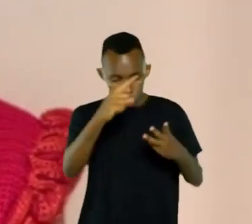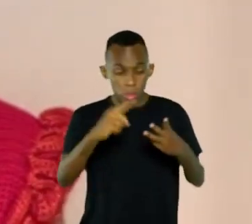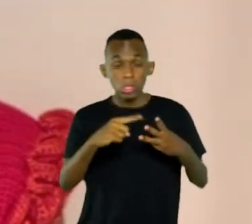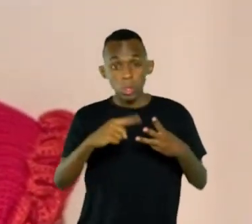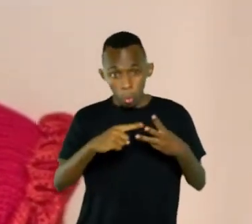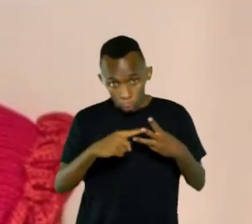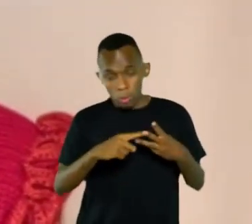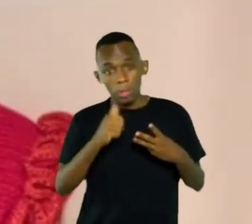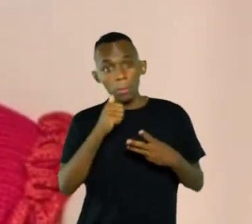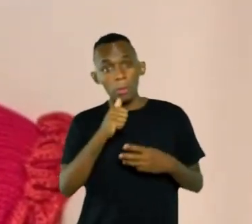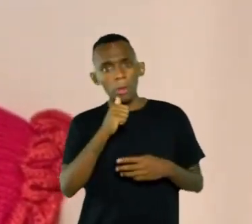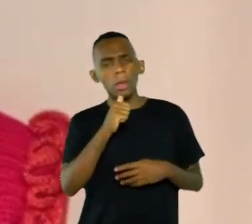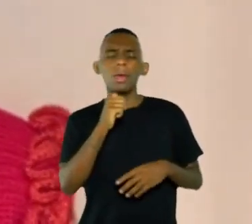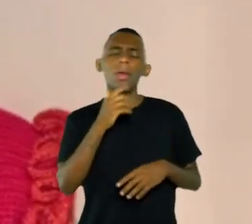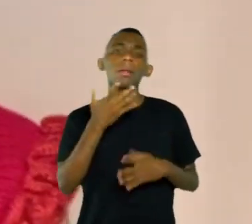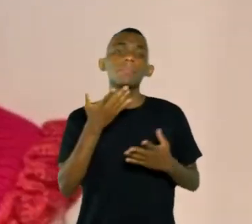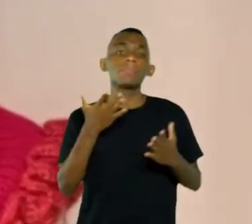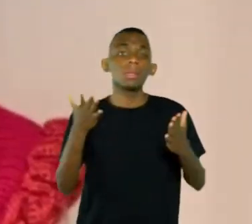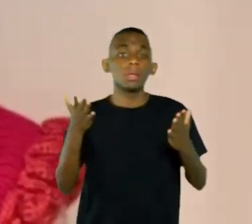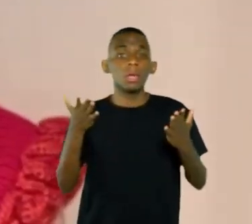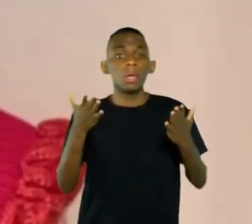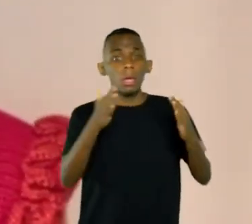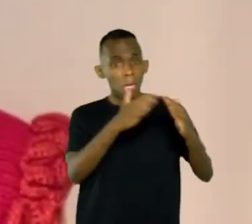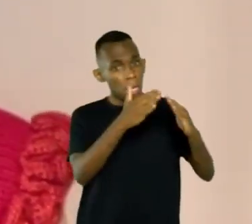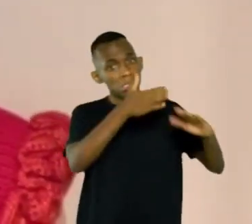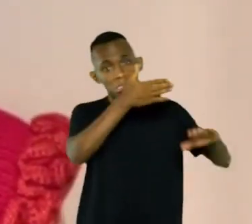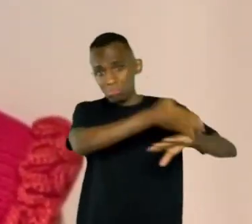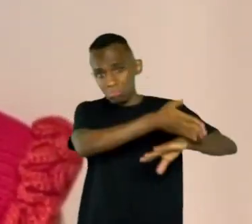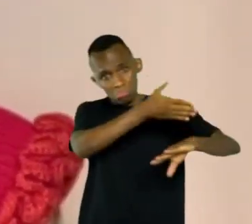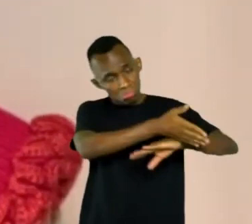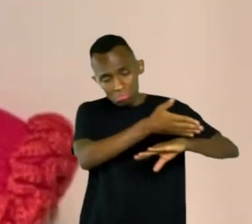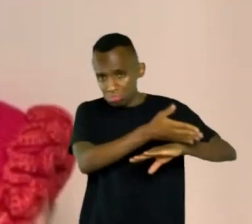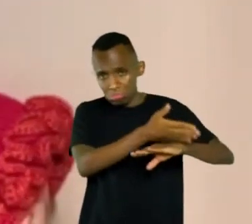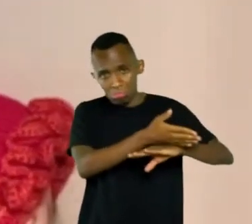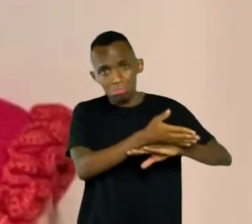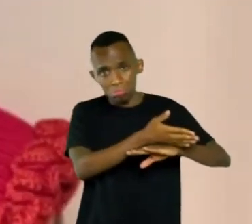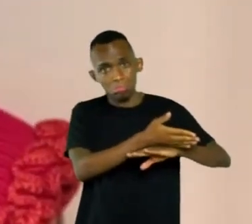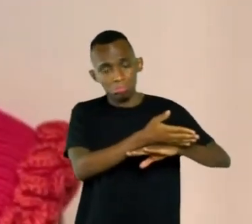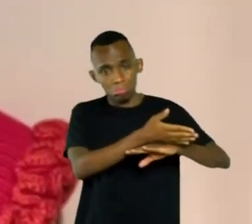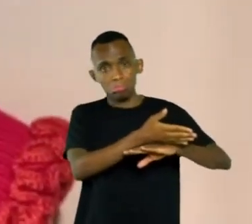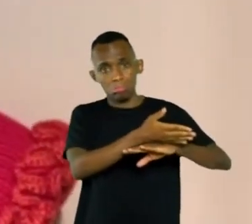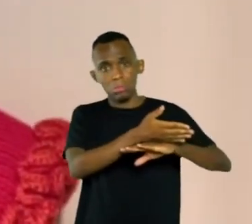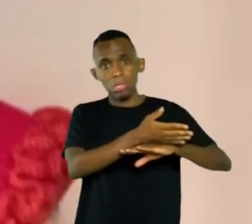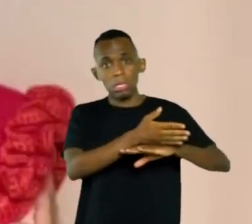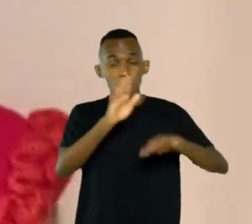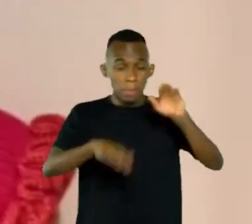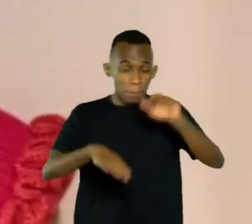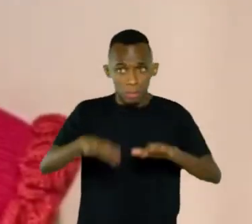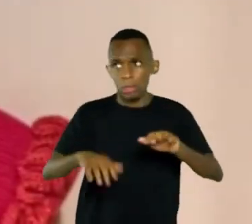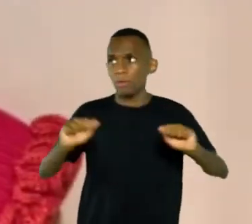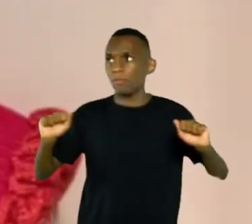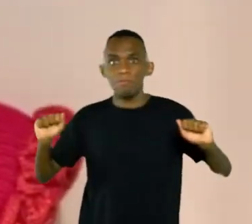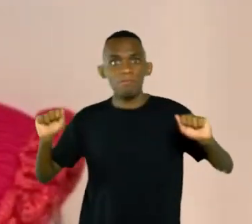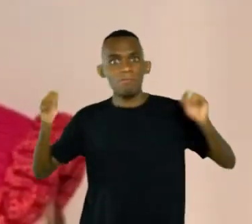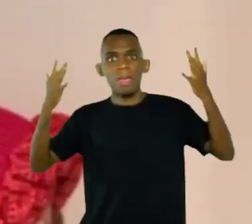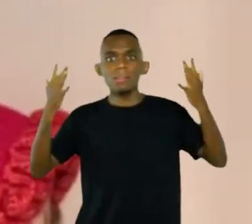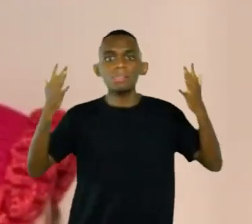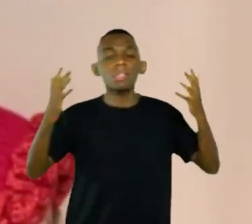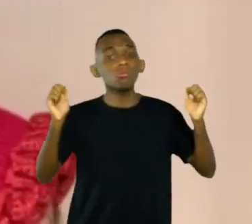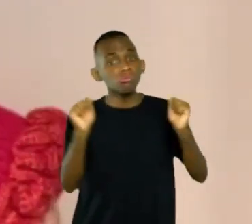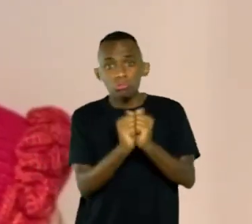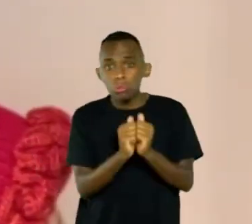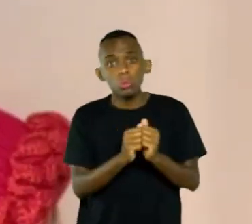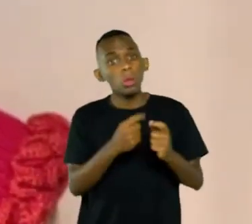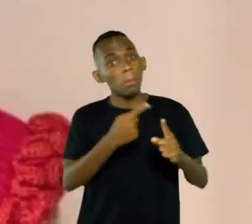ela frequenta a casa do Ale, que é do meu lado, então, assim, às vezes a gente vai em festa e ela tá lá junto, porque ela é mãe